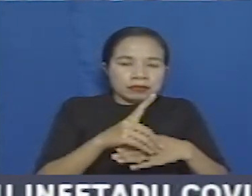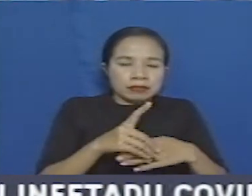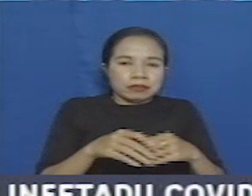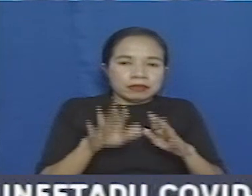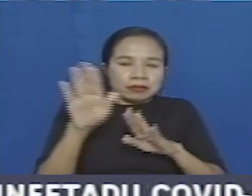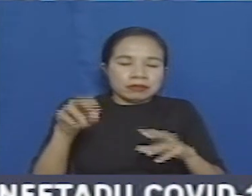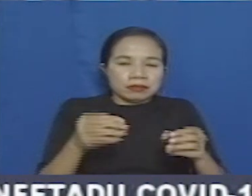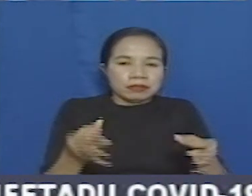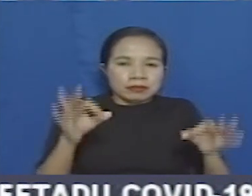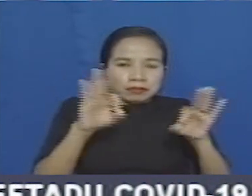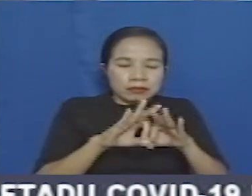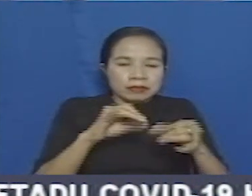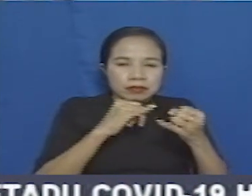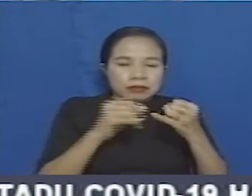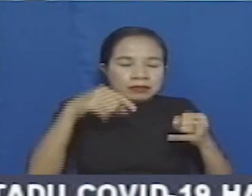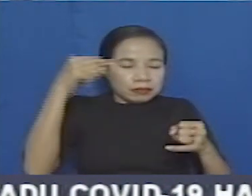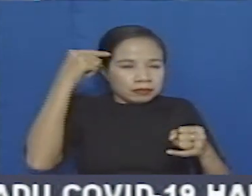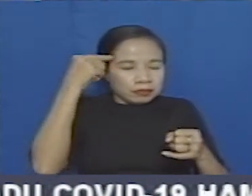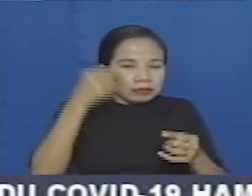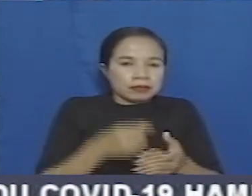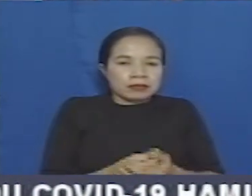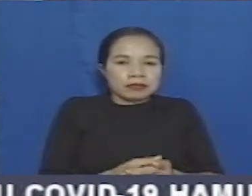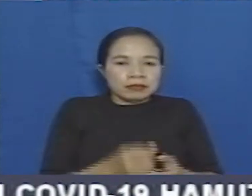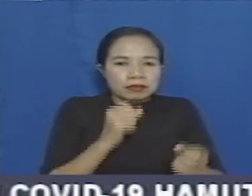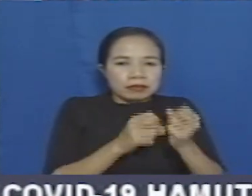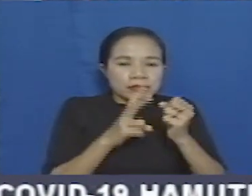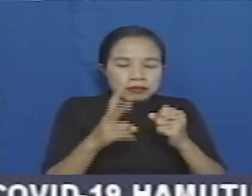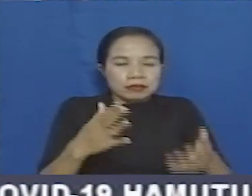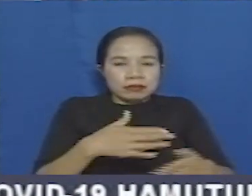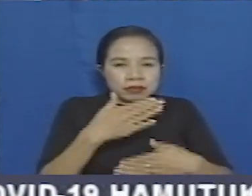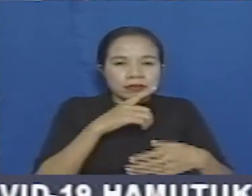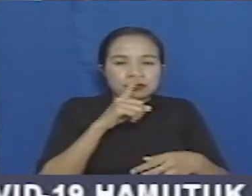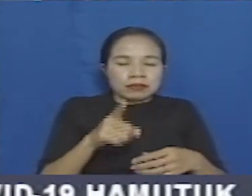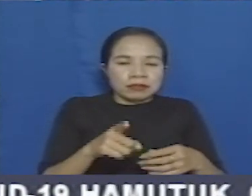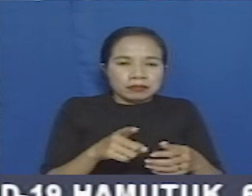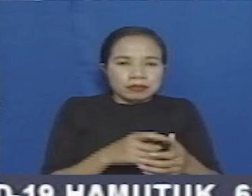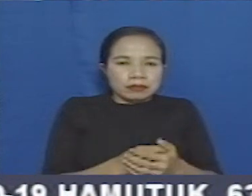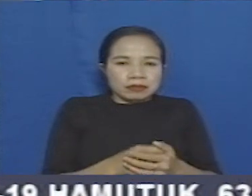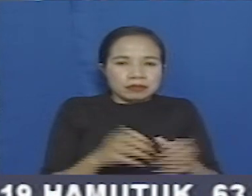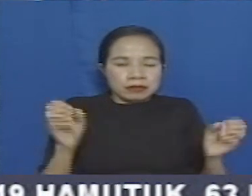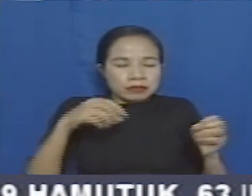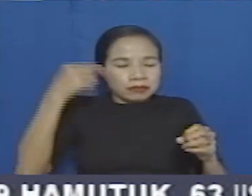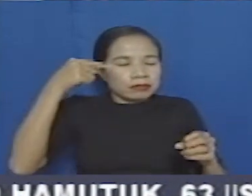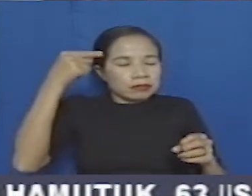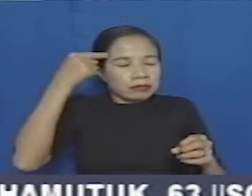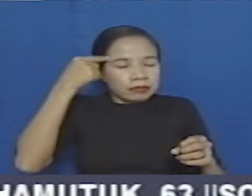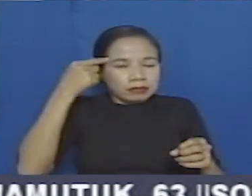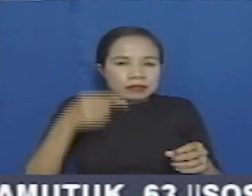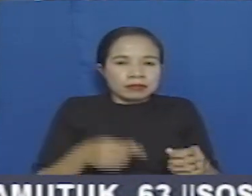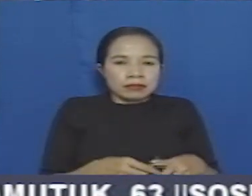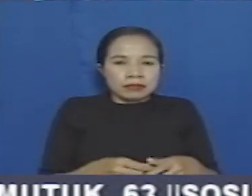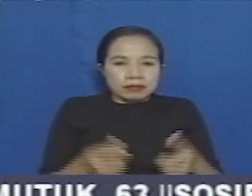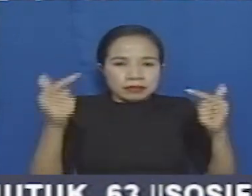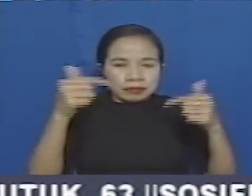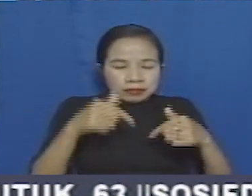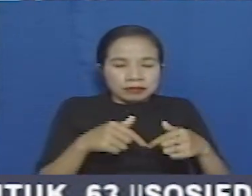rural no prioridade ecosma governação. Sociedade civil aprecia teves a sinceridade do governo nian. Nebe mais duni